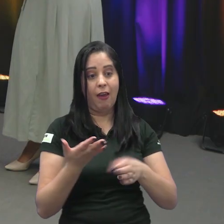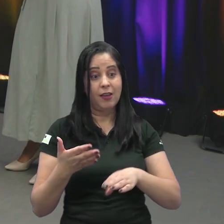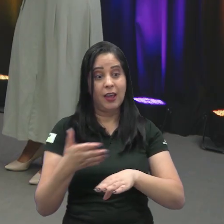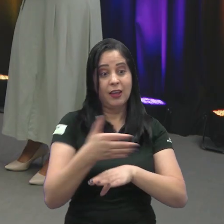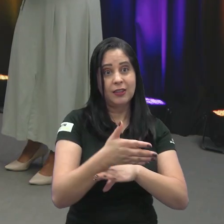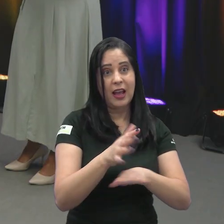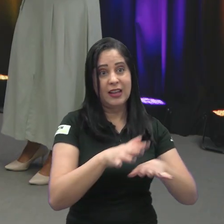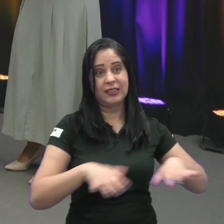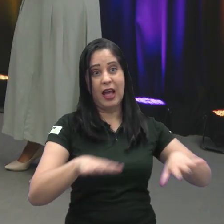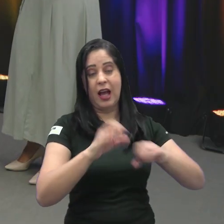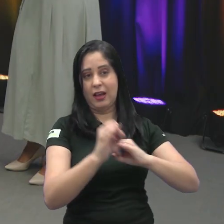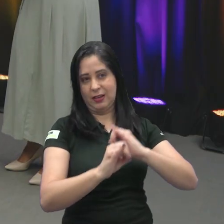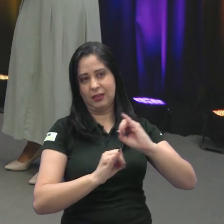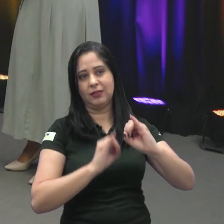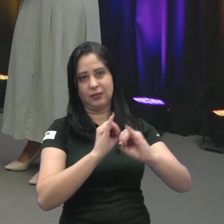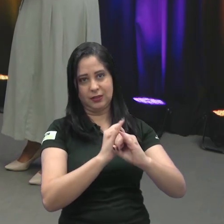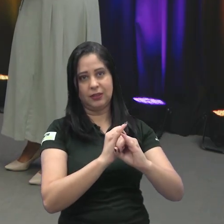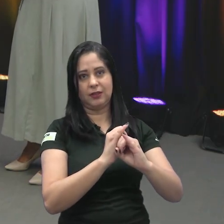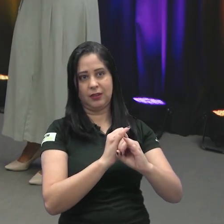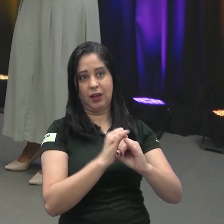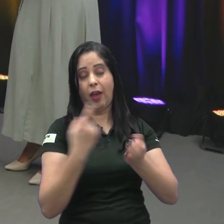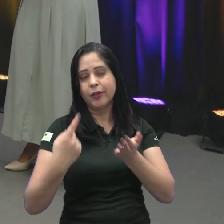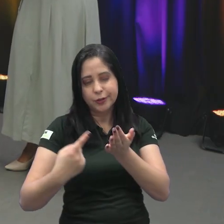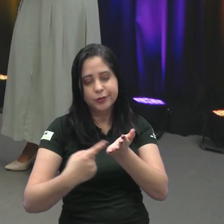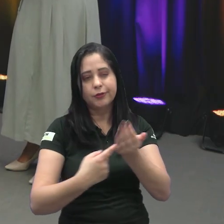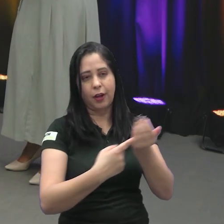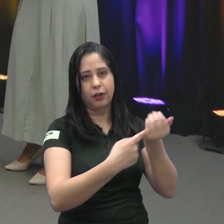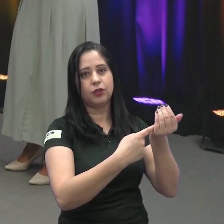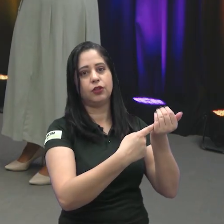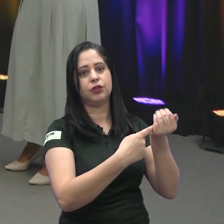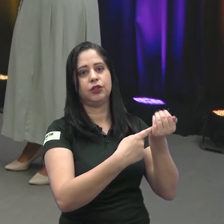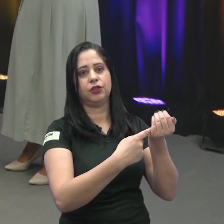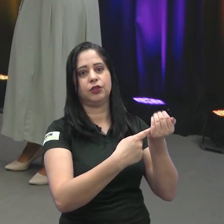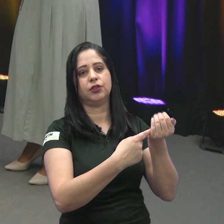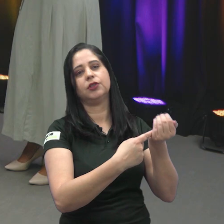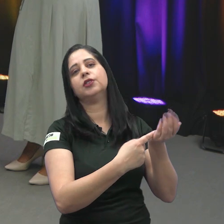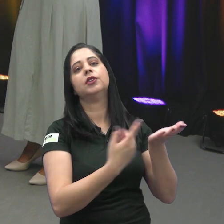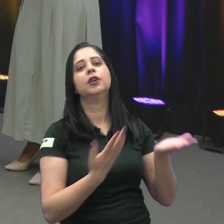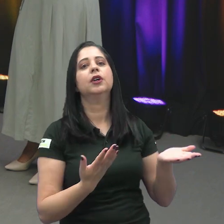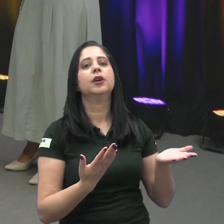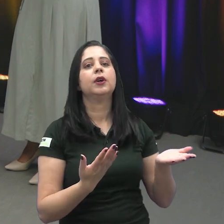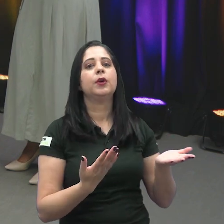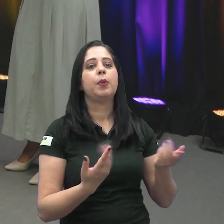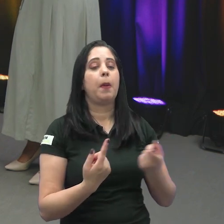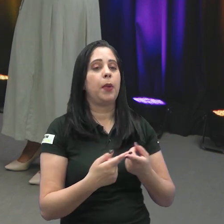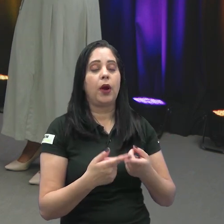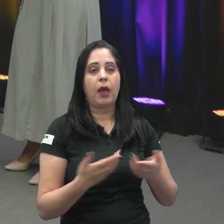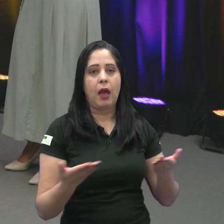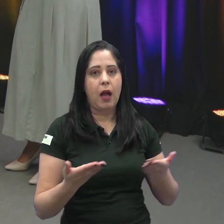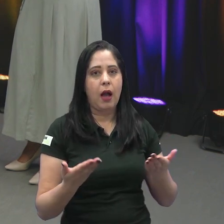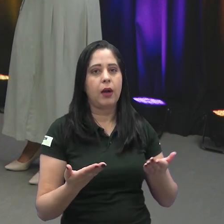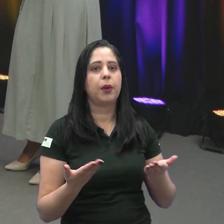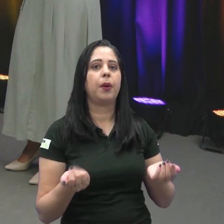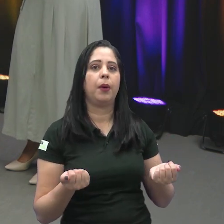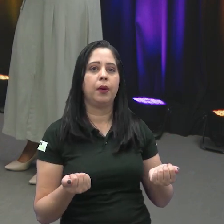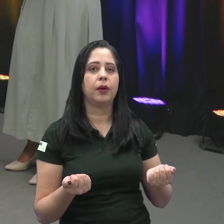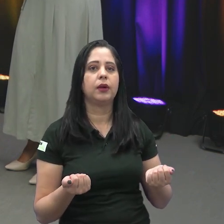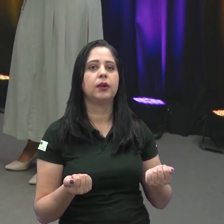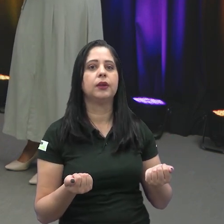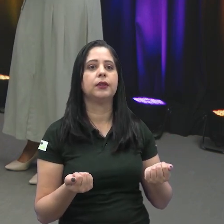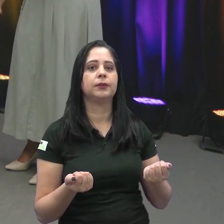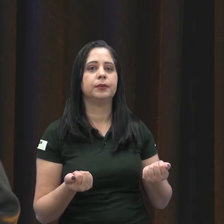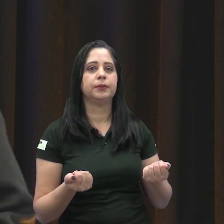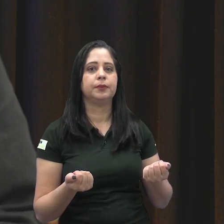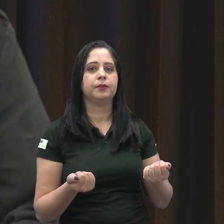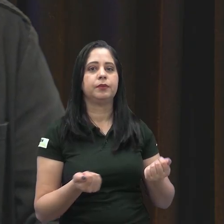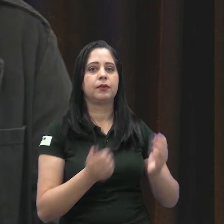gente desbravou esse caminho, né? Com o processo de papel, o